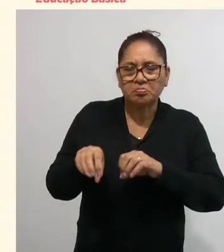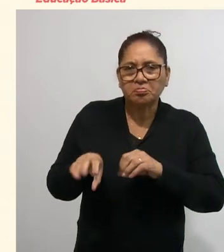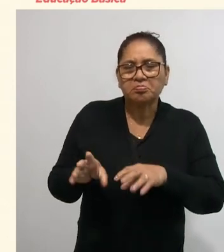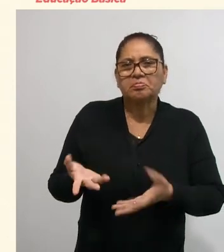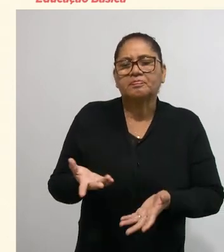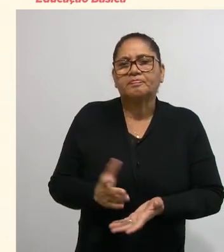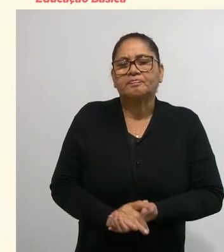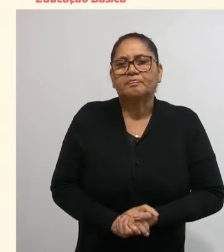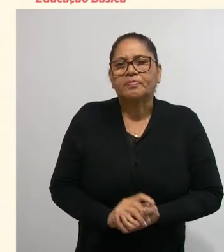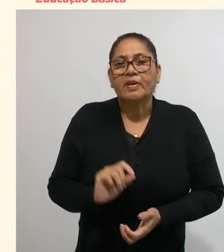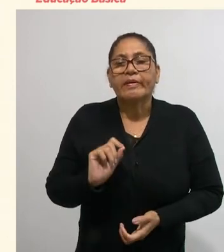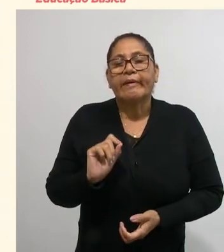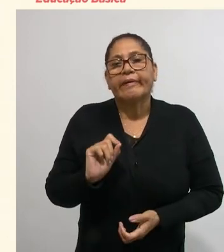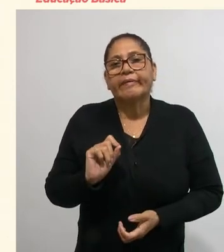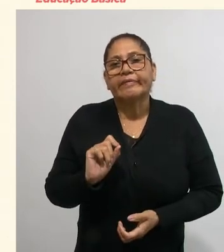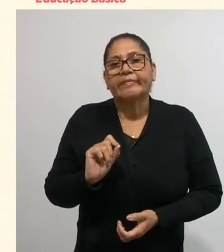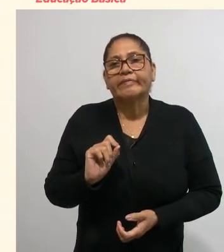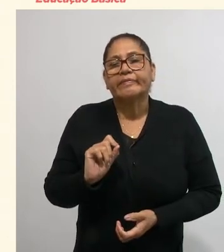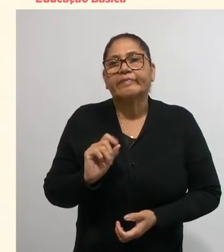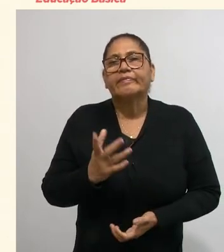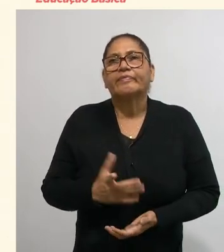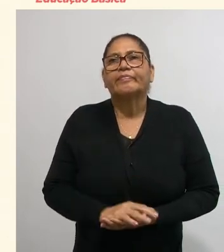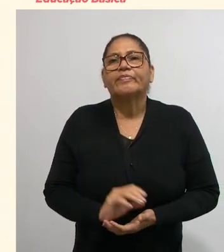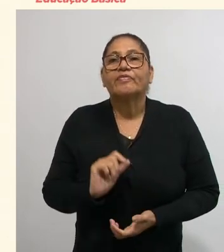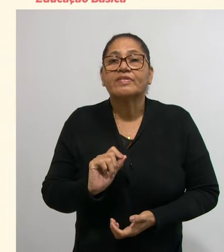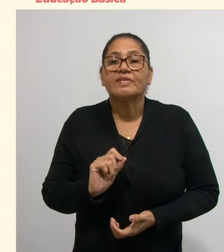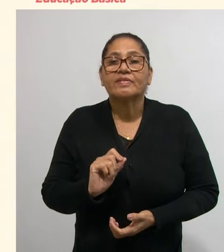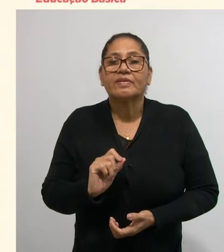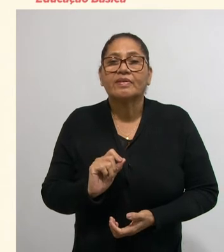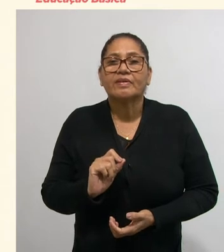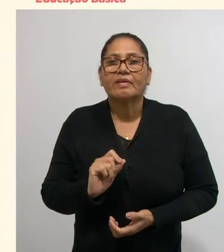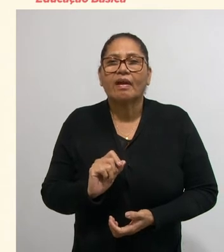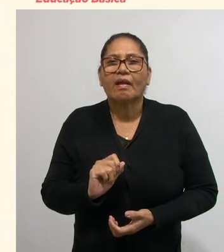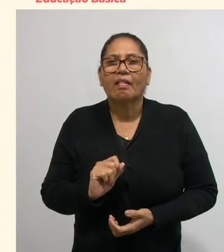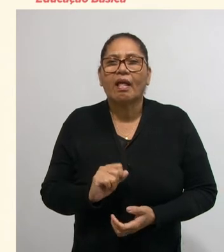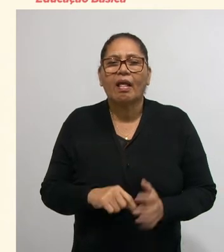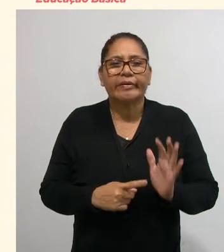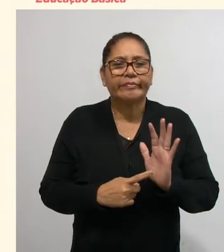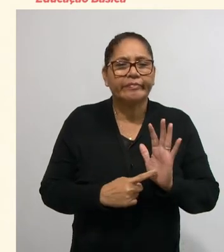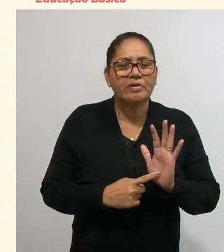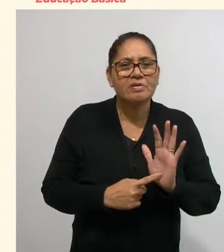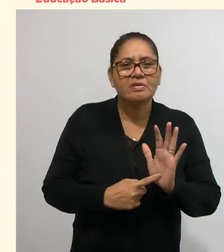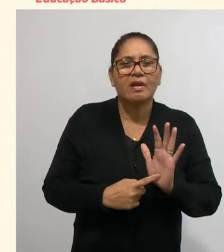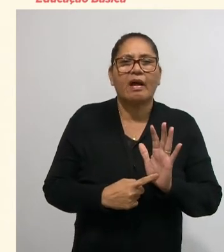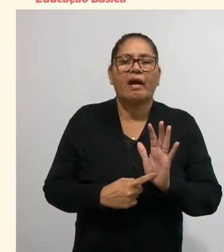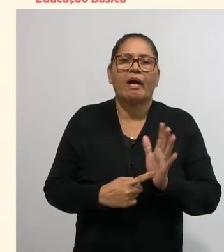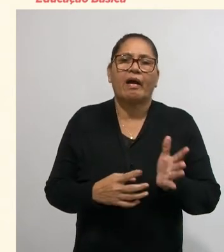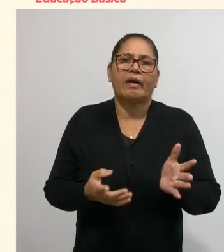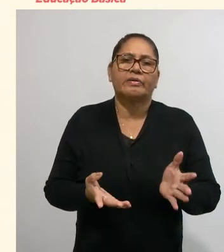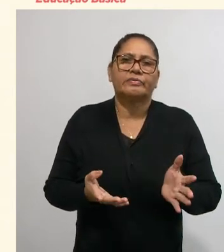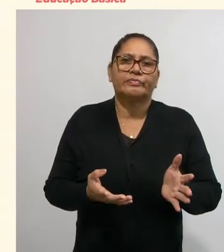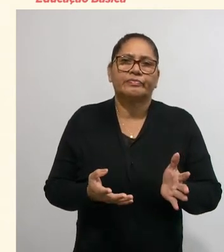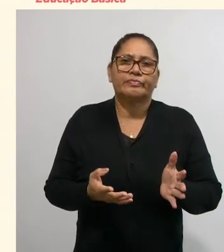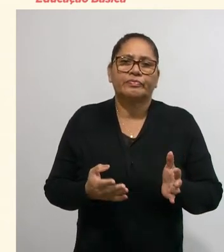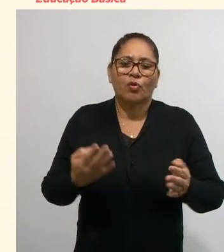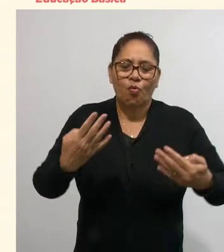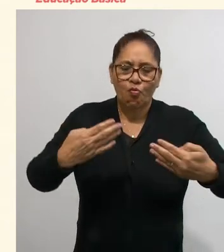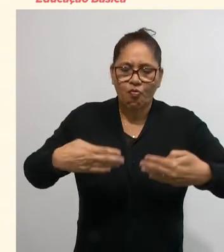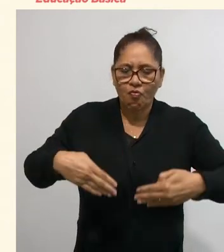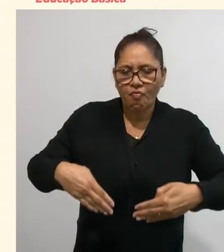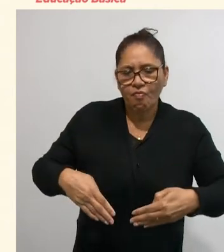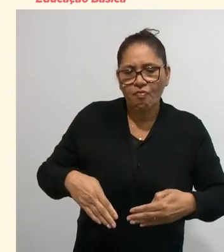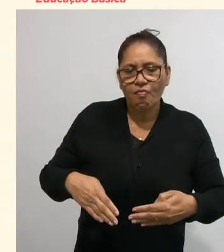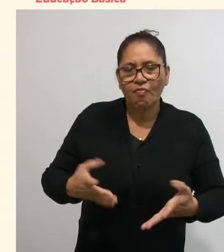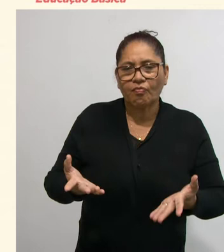exitosa E aí a gente vai disponibilizar apresentar por meio de fórum Qual foi a